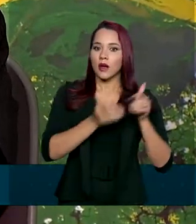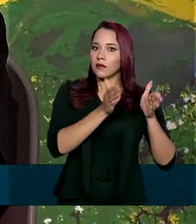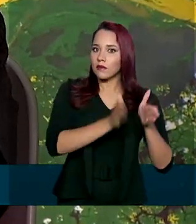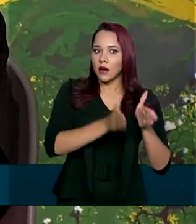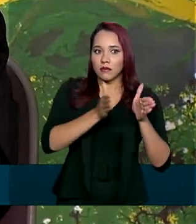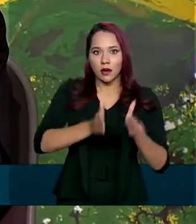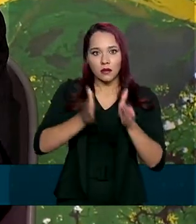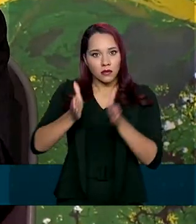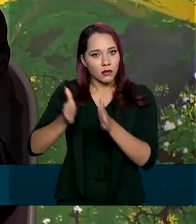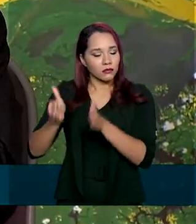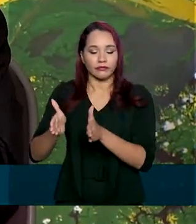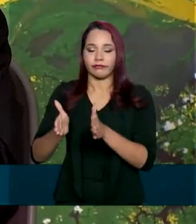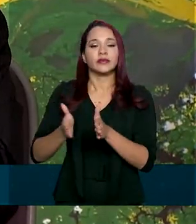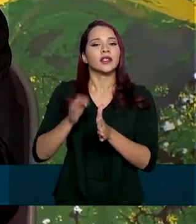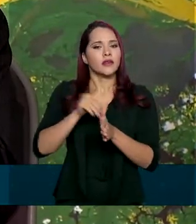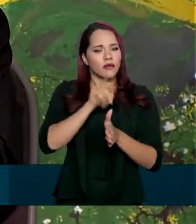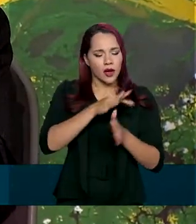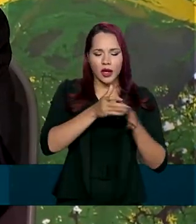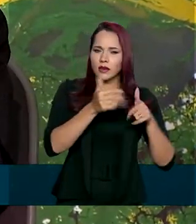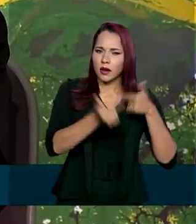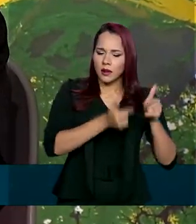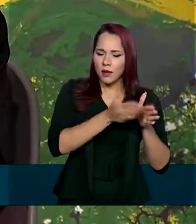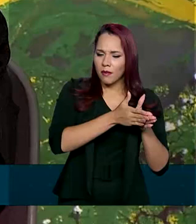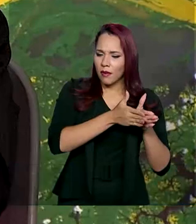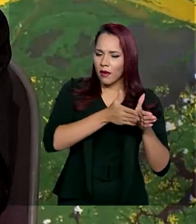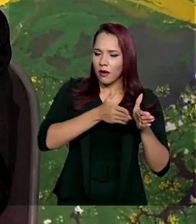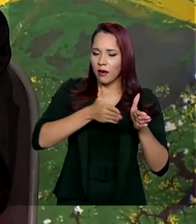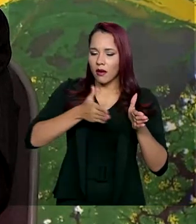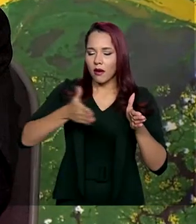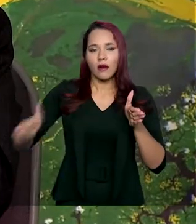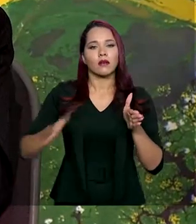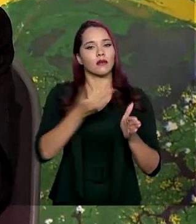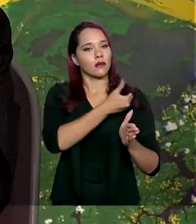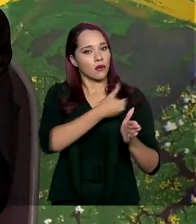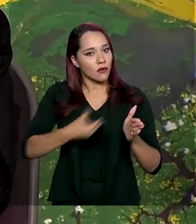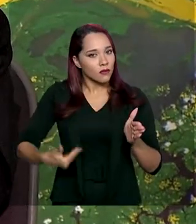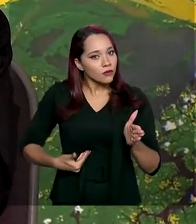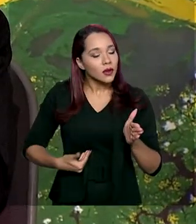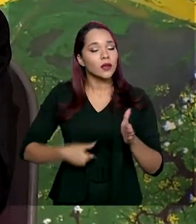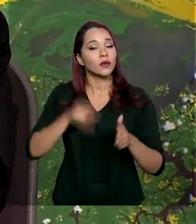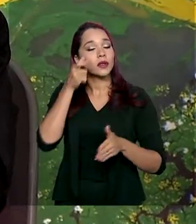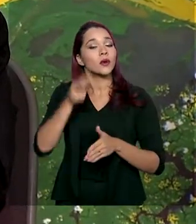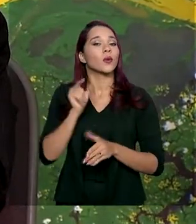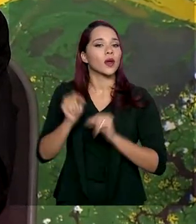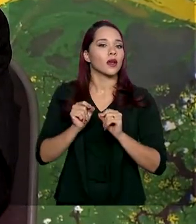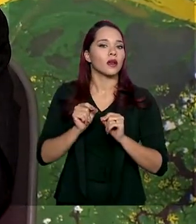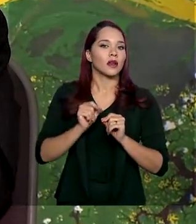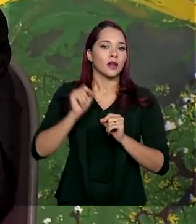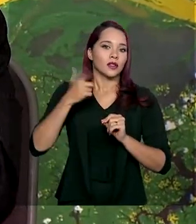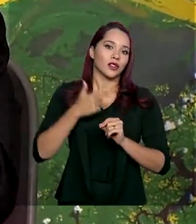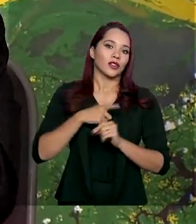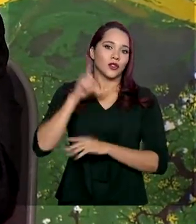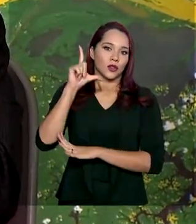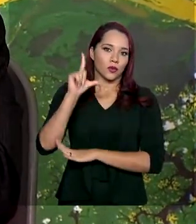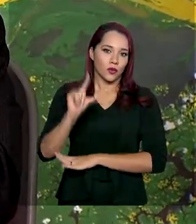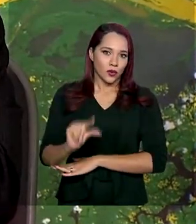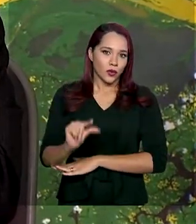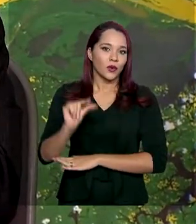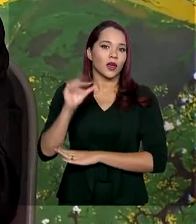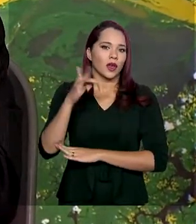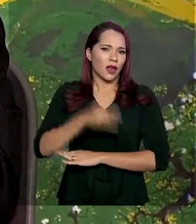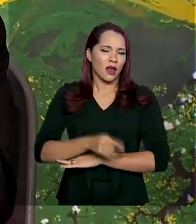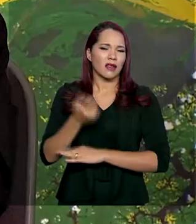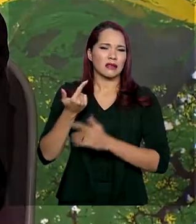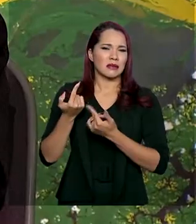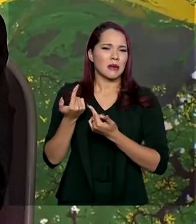levar isso até o final desse período de governo, no intuito de reduzir essas práticas